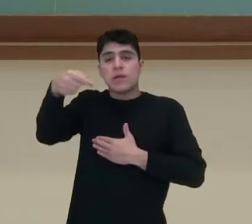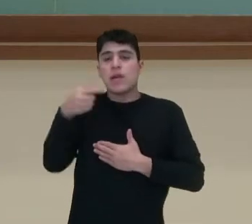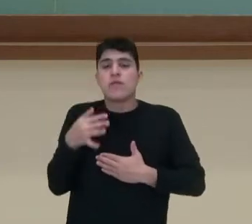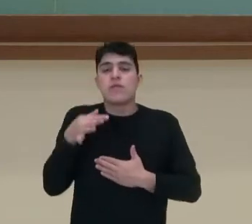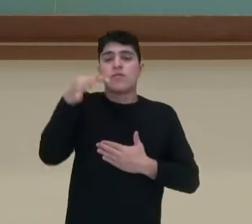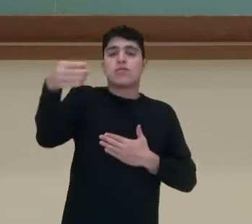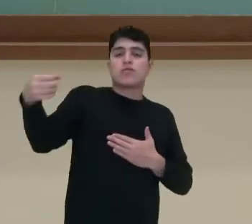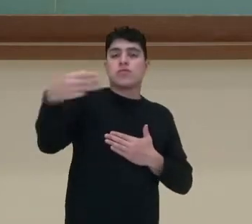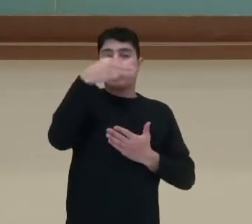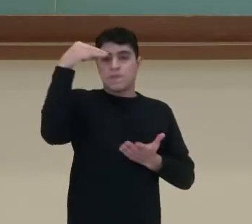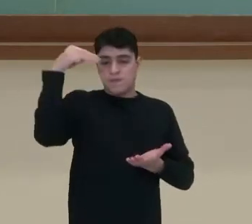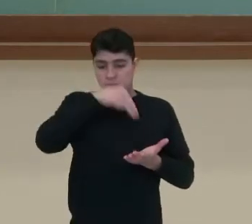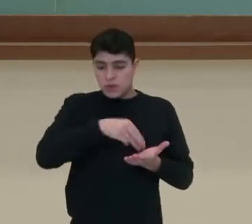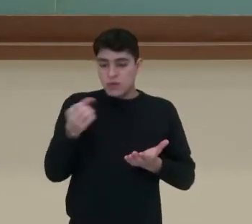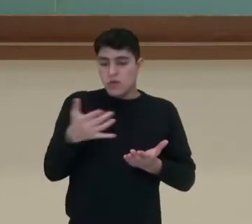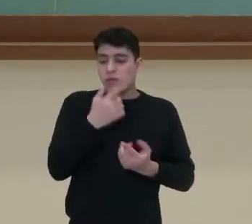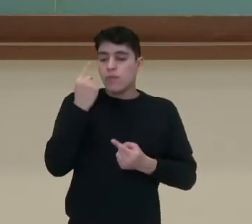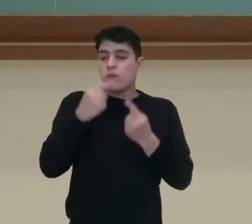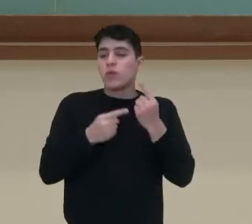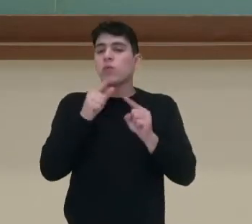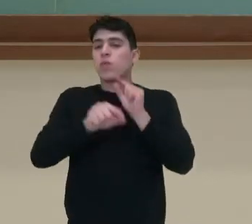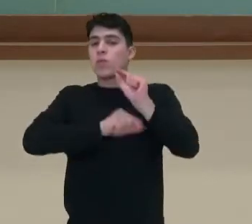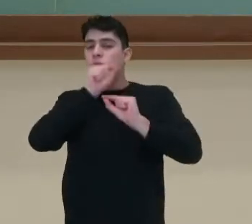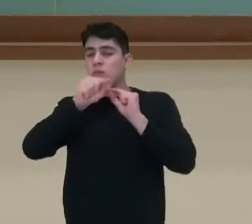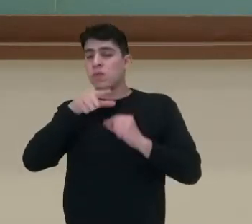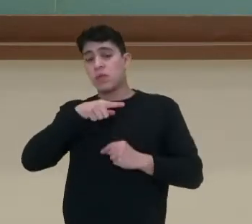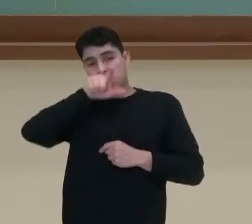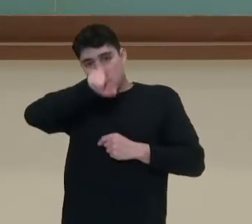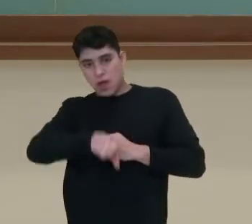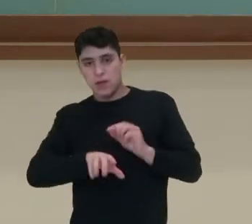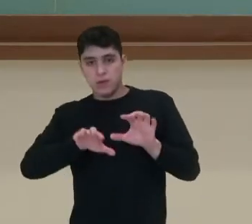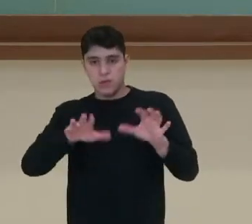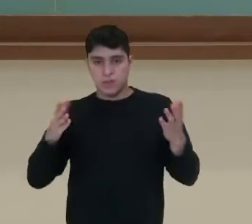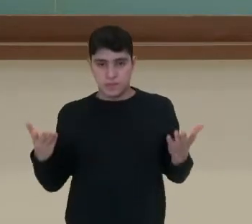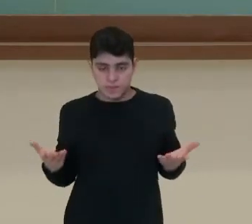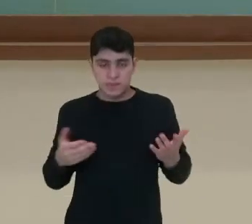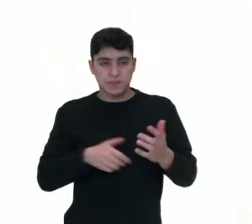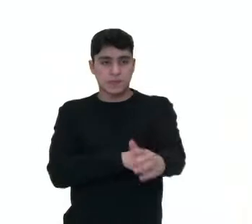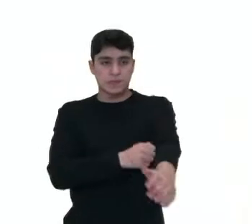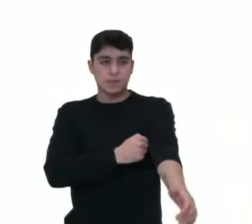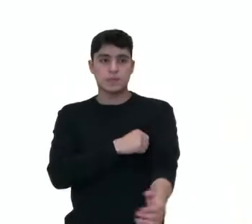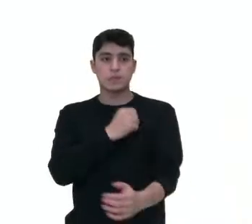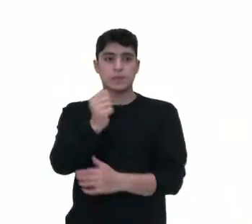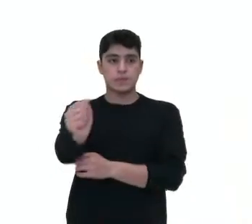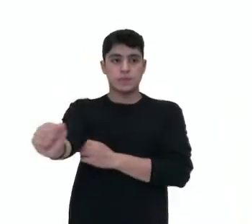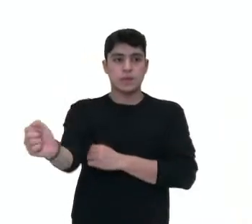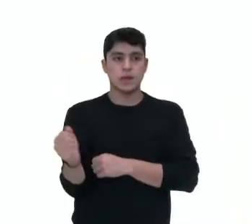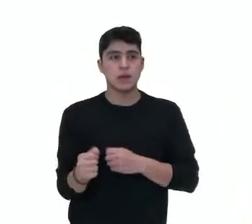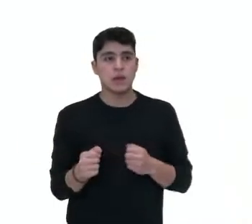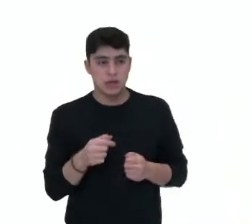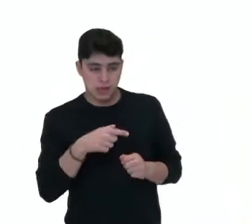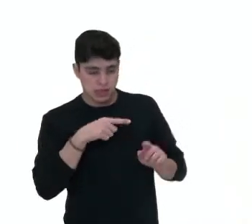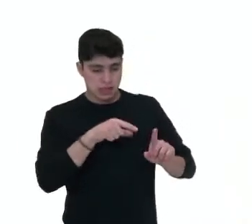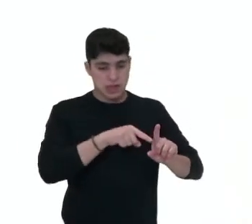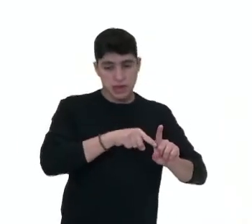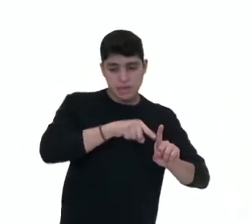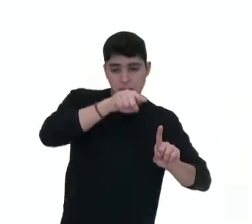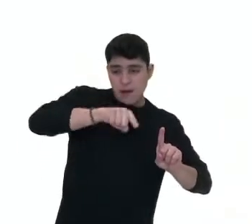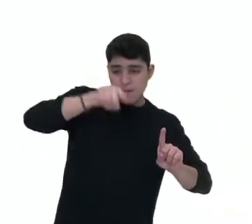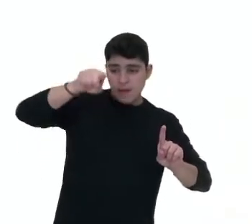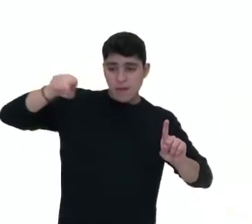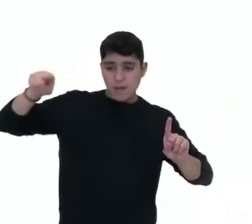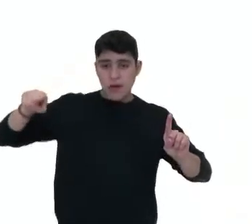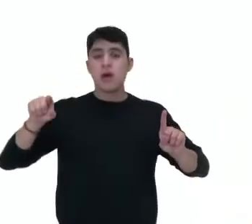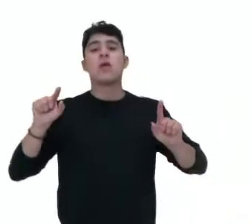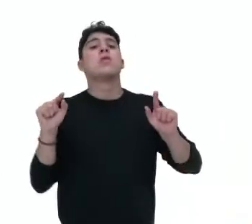políticos e econômicos para os países, por exemplo. Ok? Então, olha só, os índices ou indicadores socioeconômicos